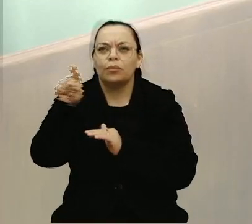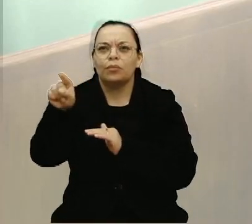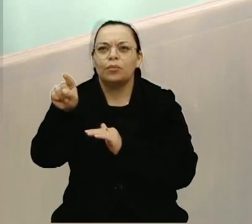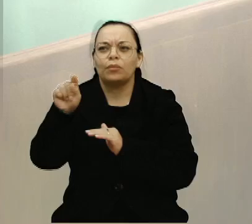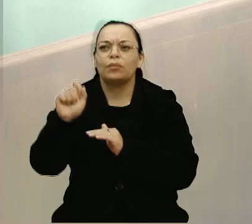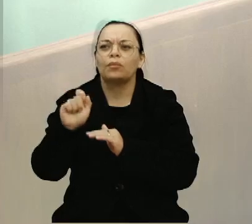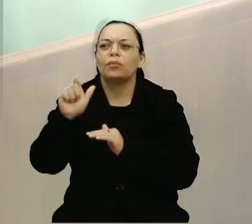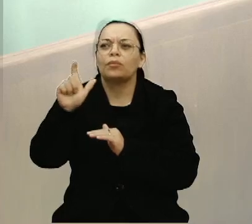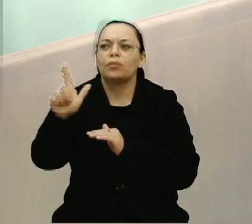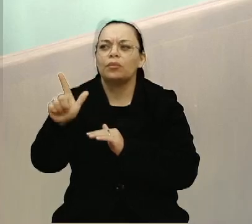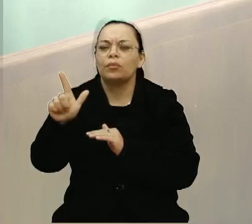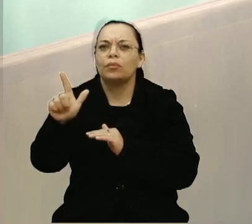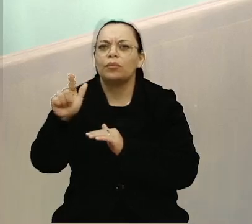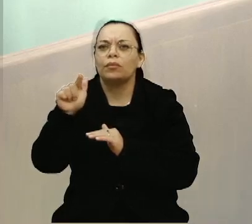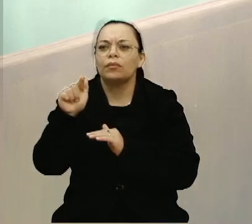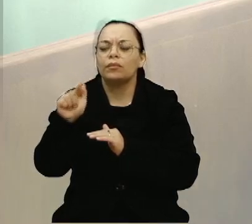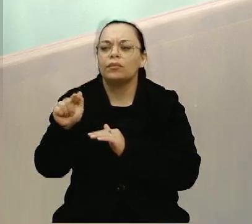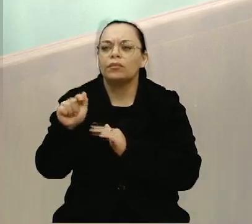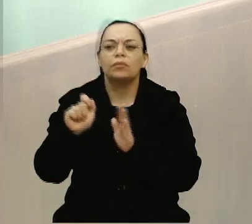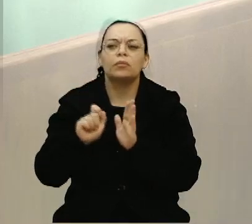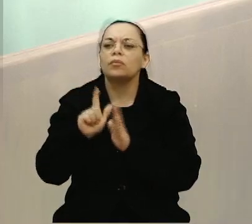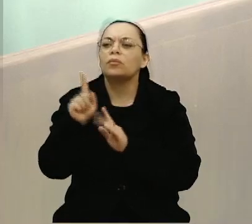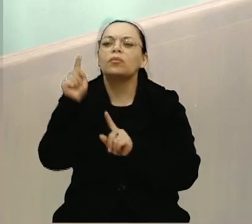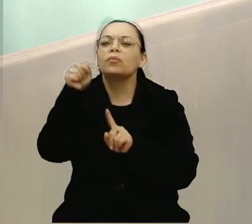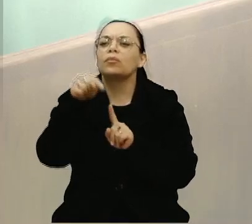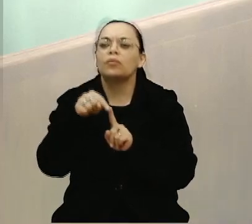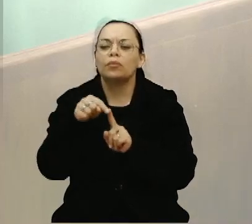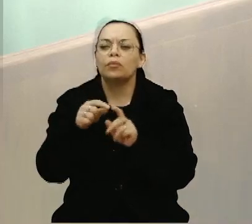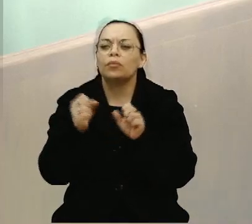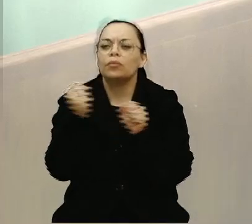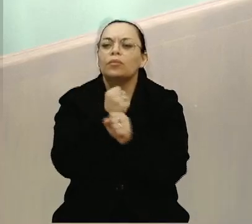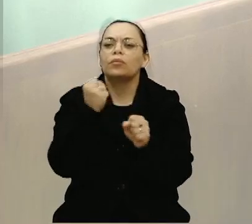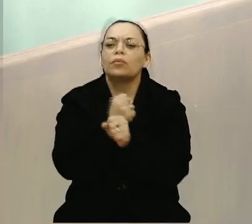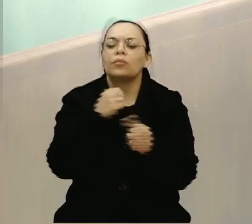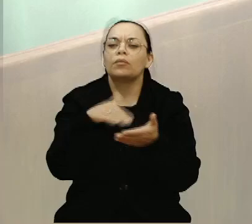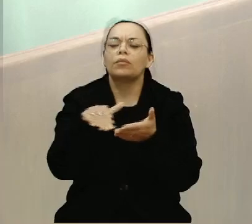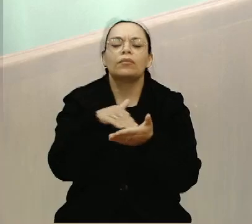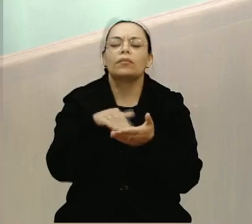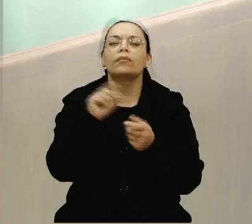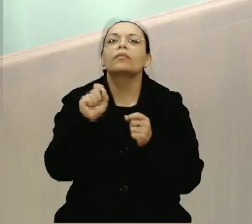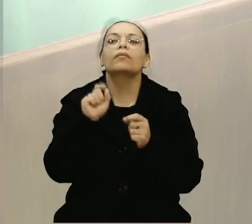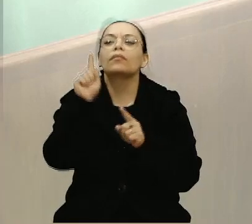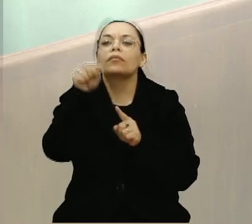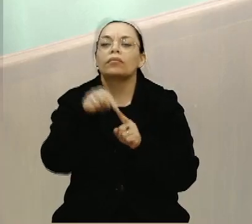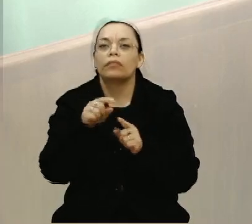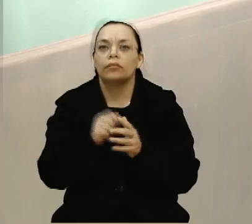é a meta com a Secretaria de Obras, o que nós vamos fazer com a Secretaria de Obras.